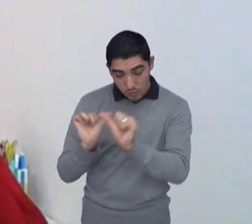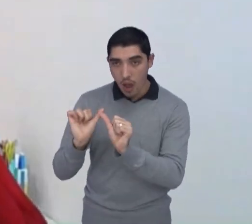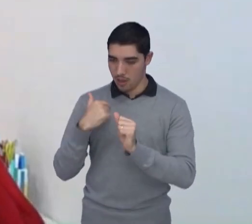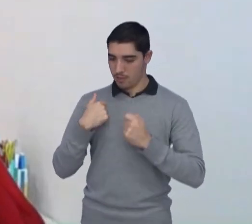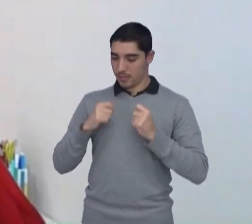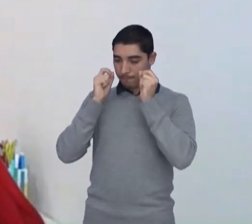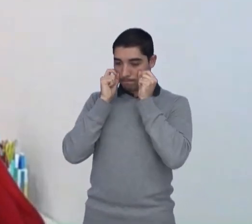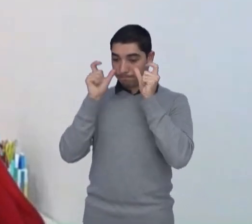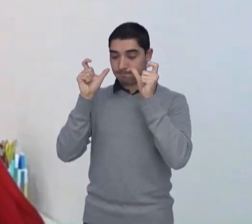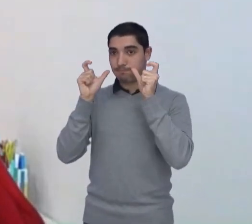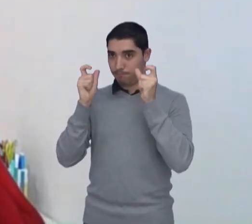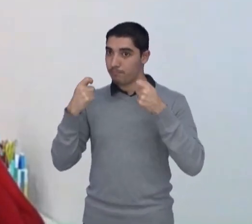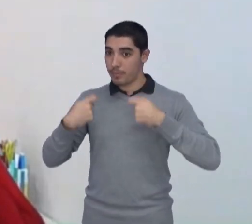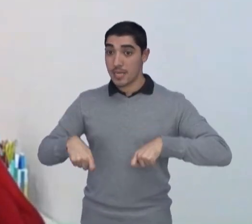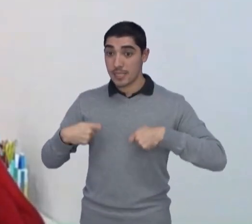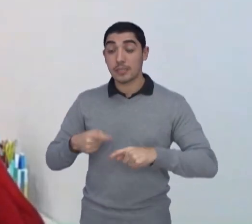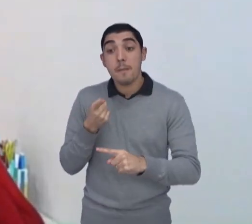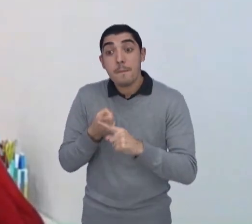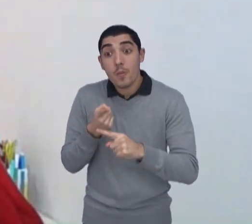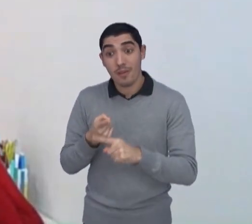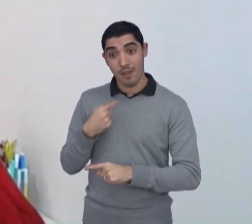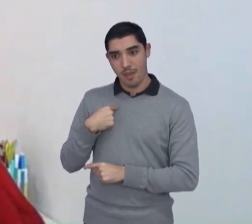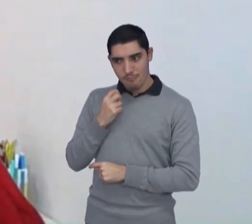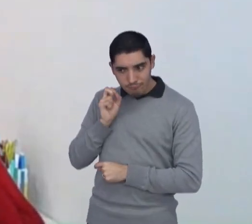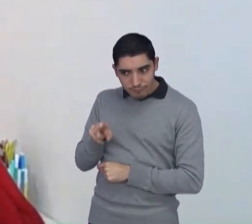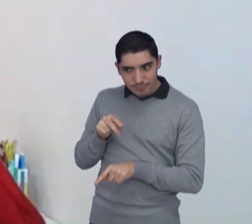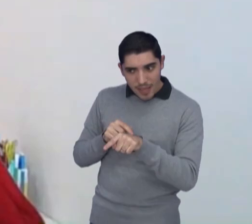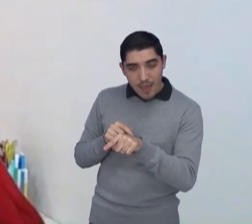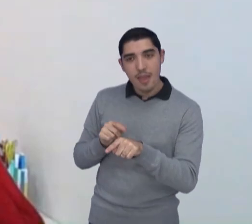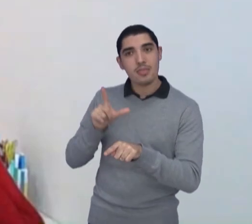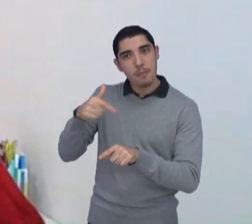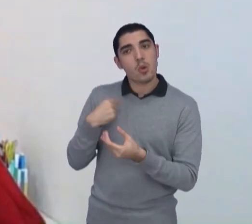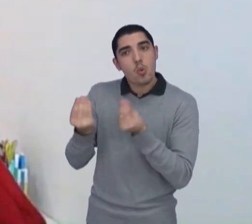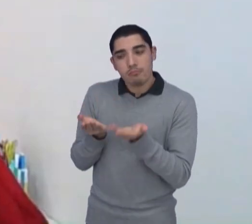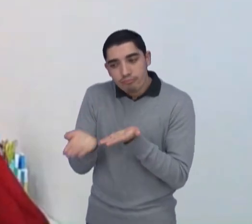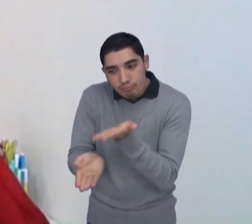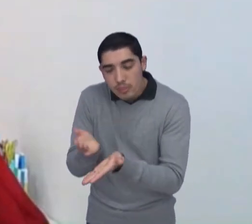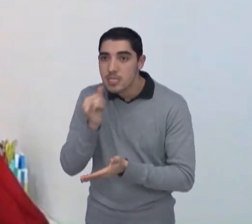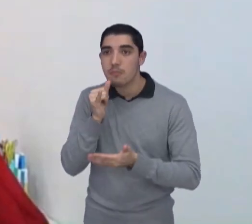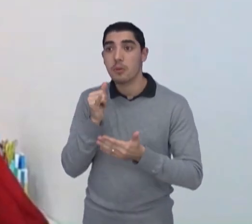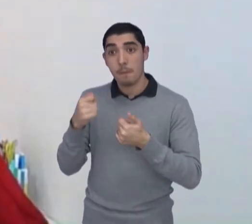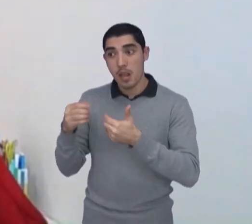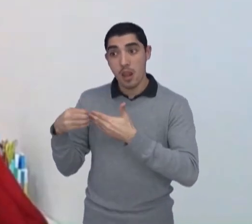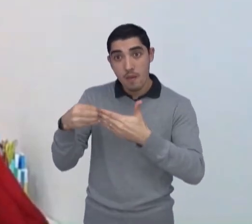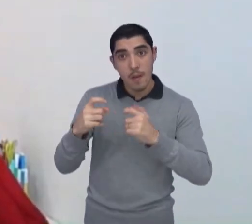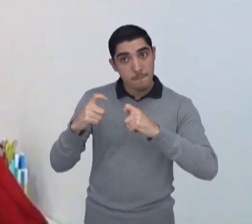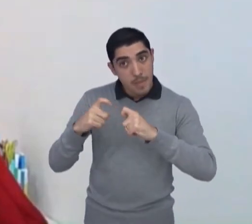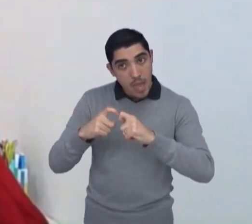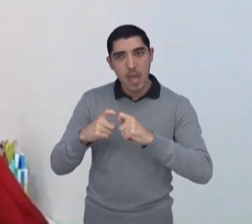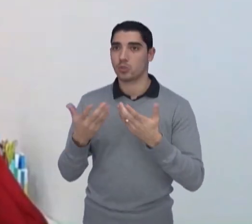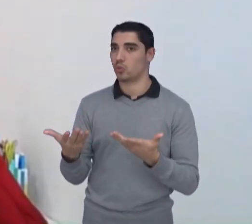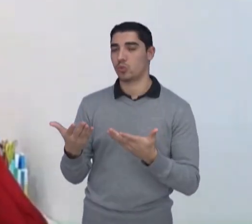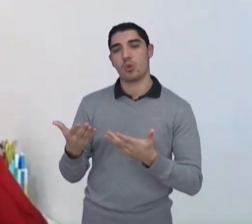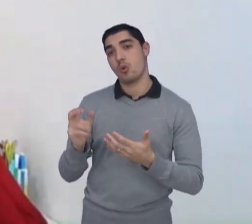alertas, né, para que possa ali, a partir desse momento, ser conduzidos. Então, se necessário, buscar um médico que seja especialista em alguma